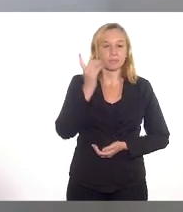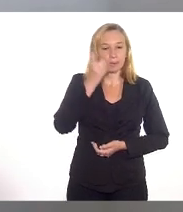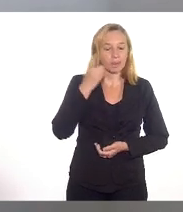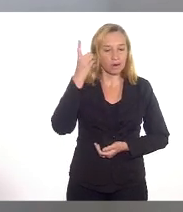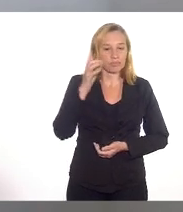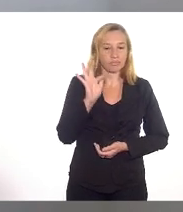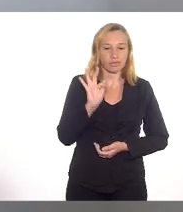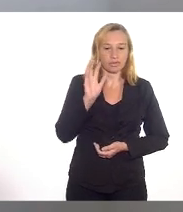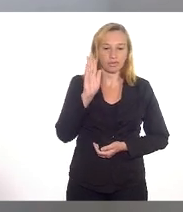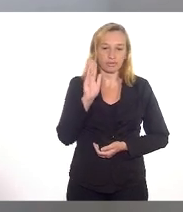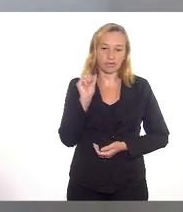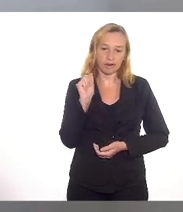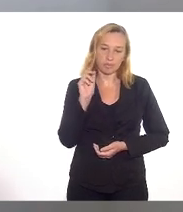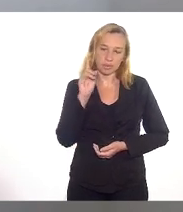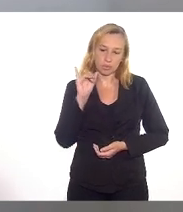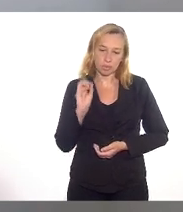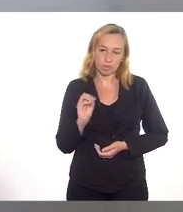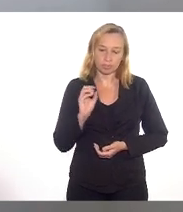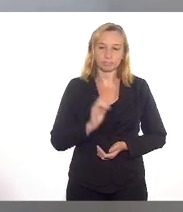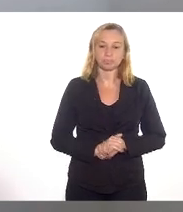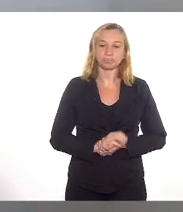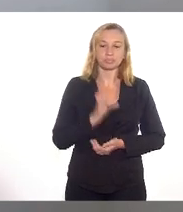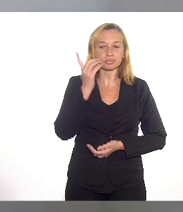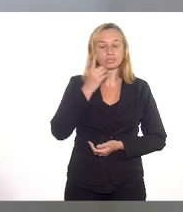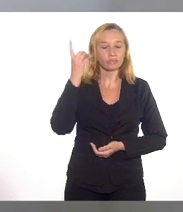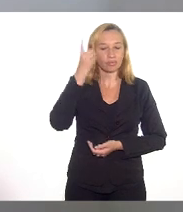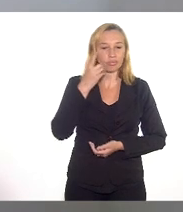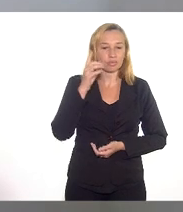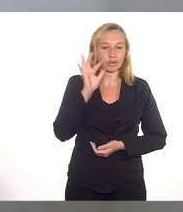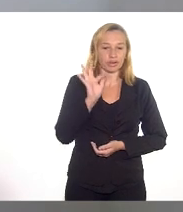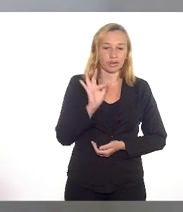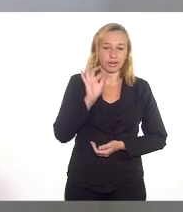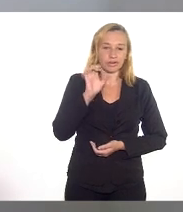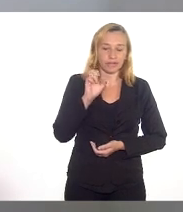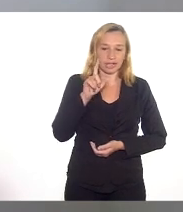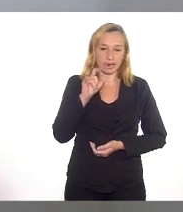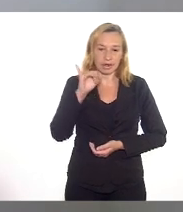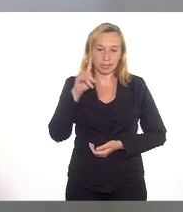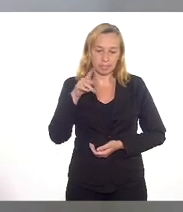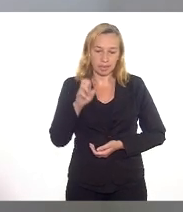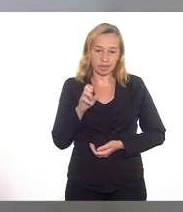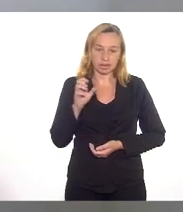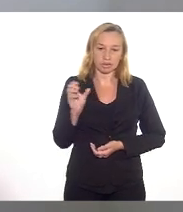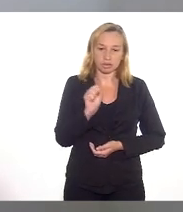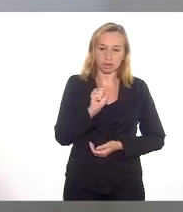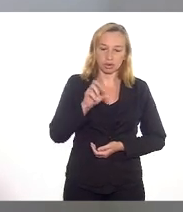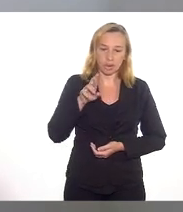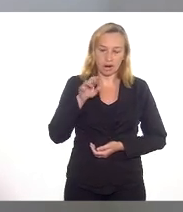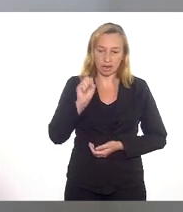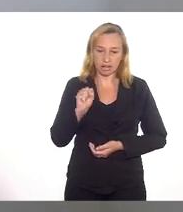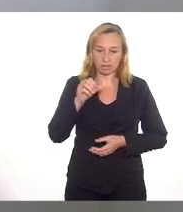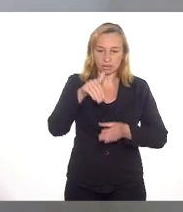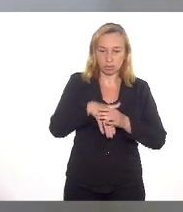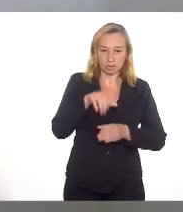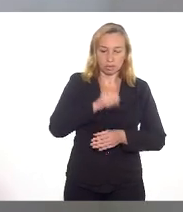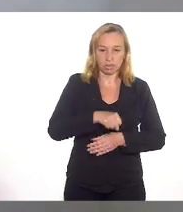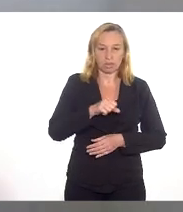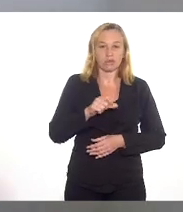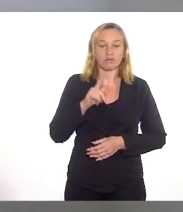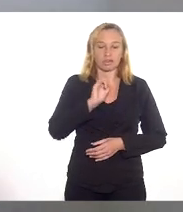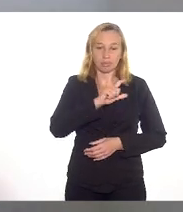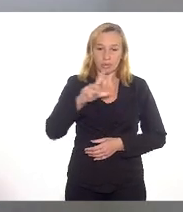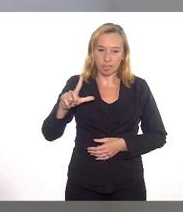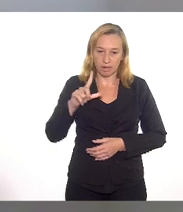Deputado Fábio Silva. Deputado Felipe Soares votou não no grupo. Deputado Felipe